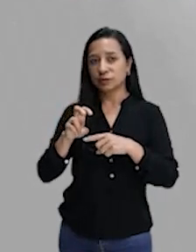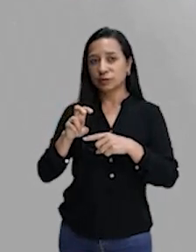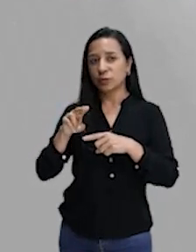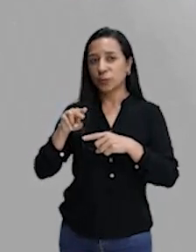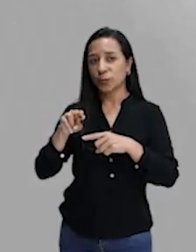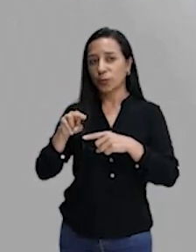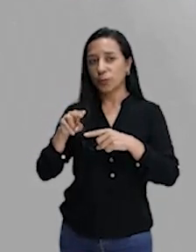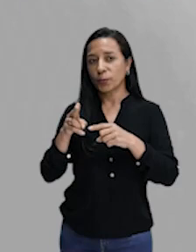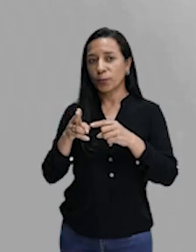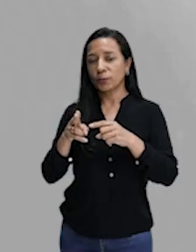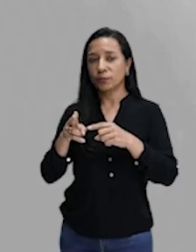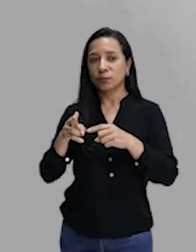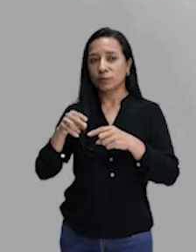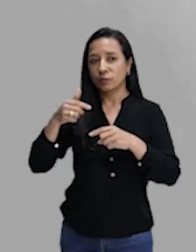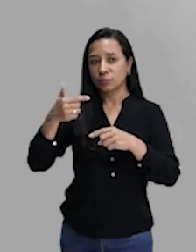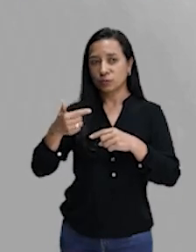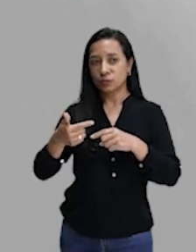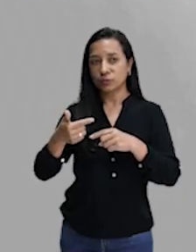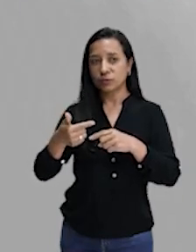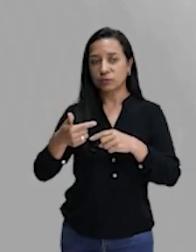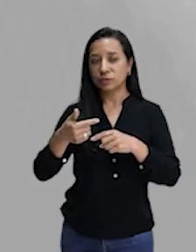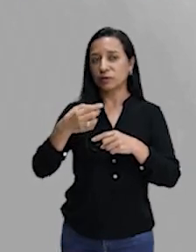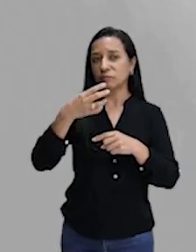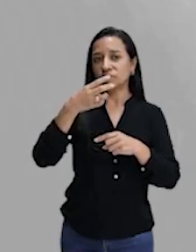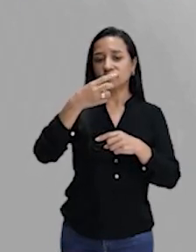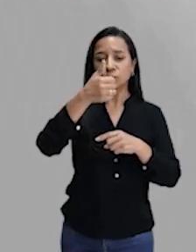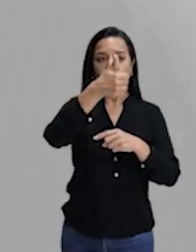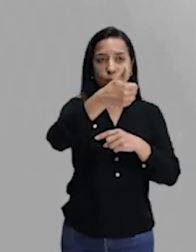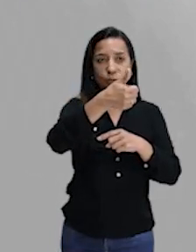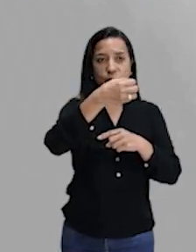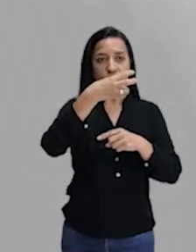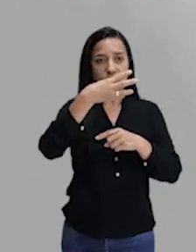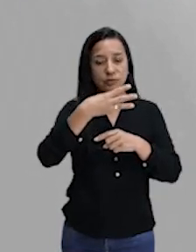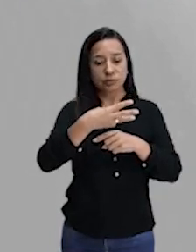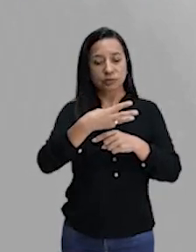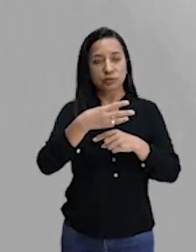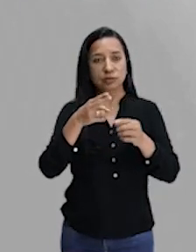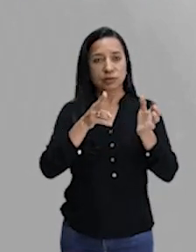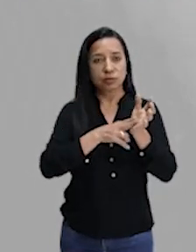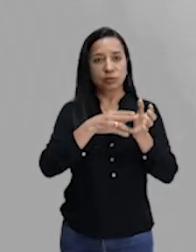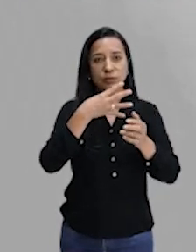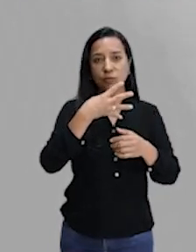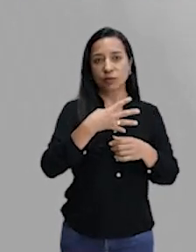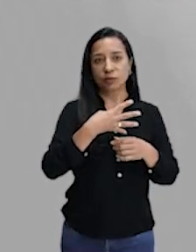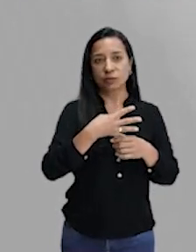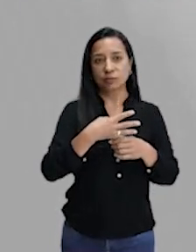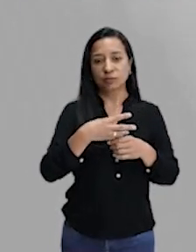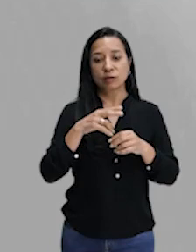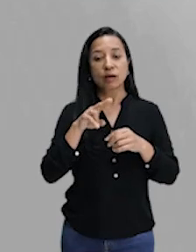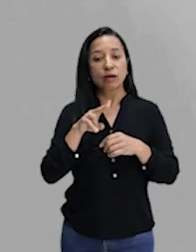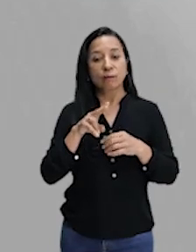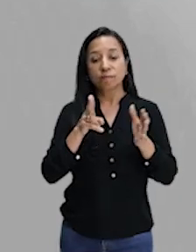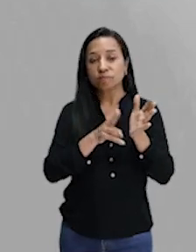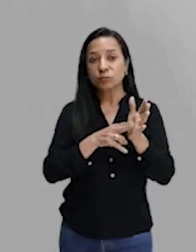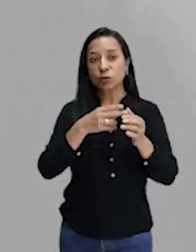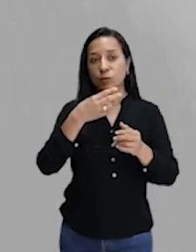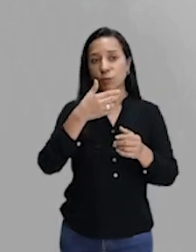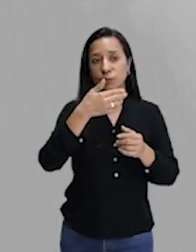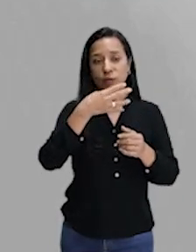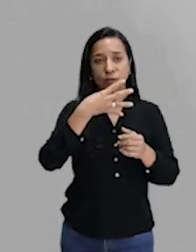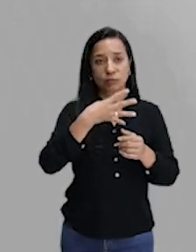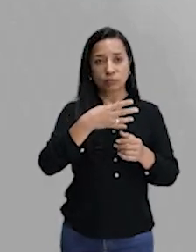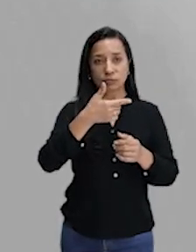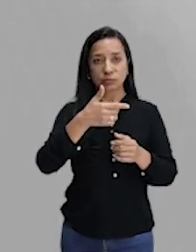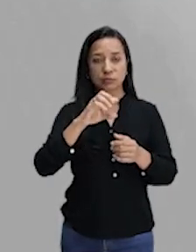bom como trata-se de uma casa decimal né 3,5